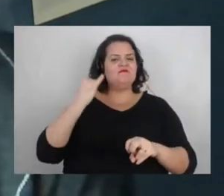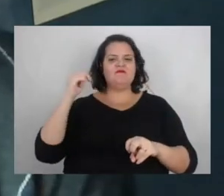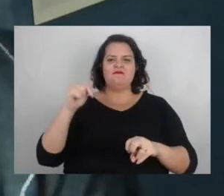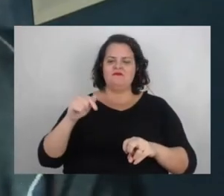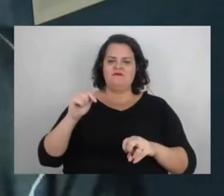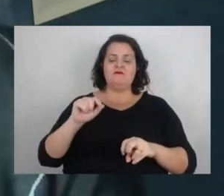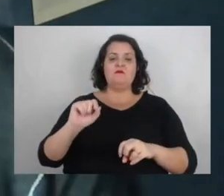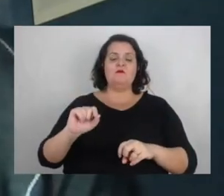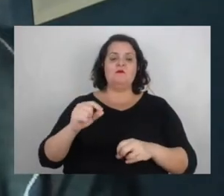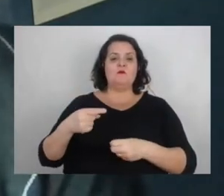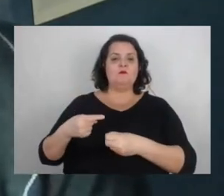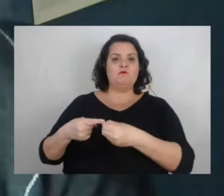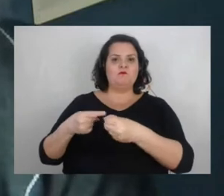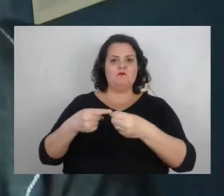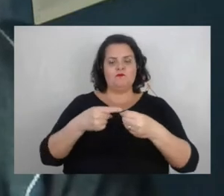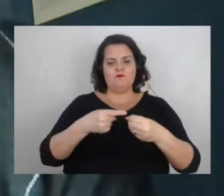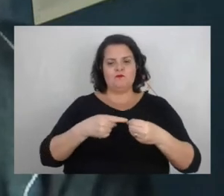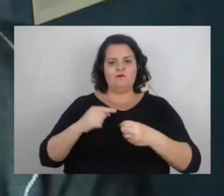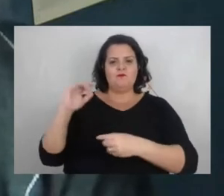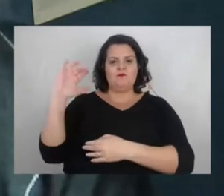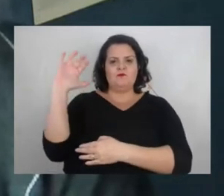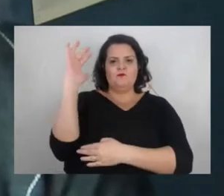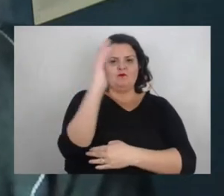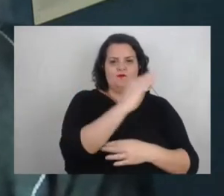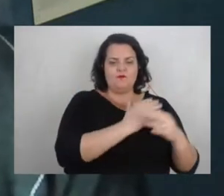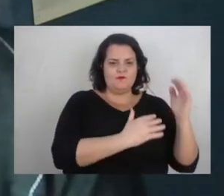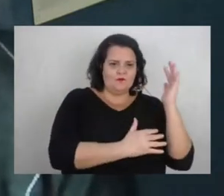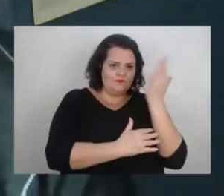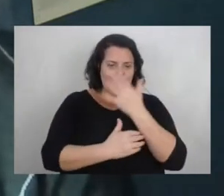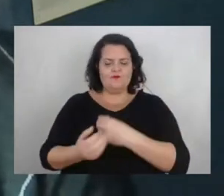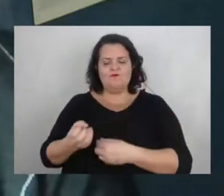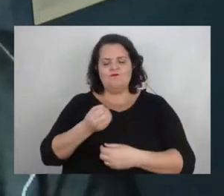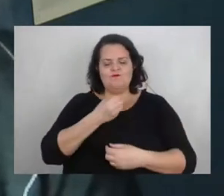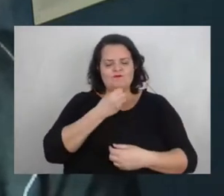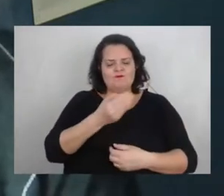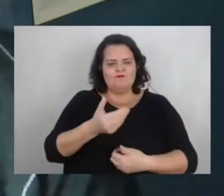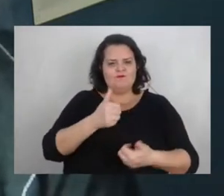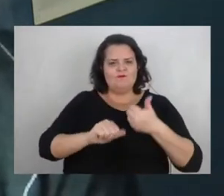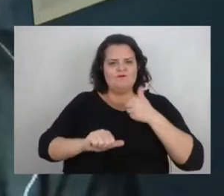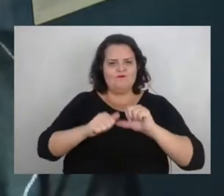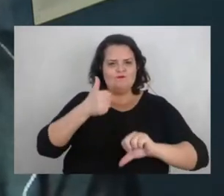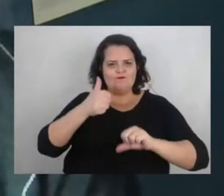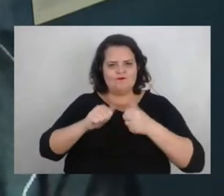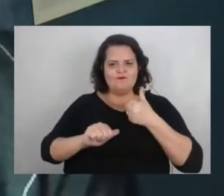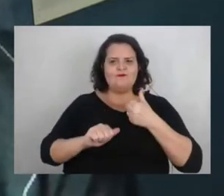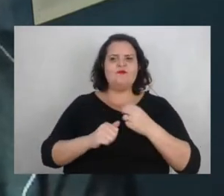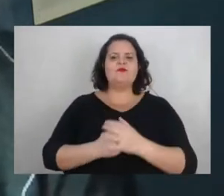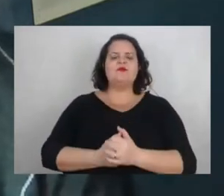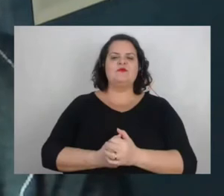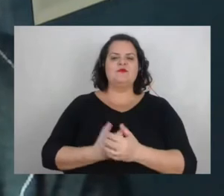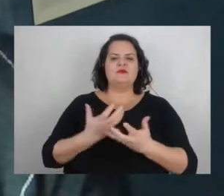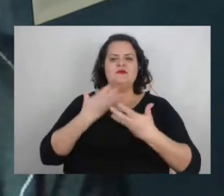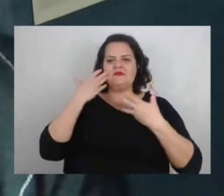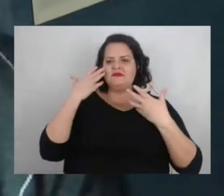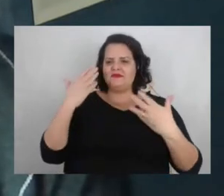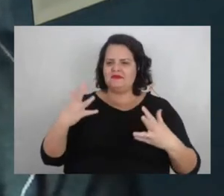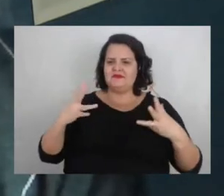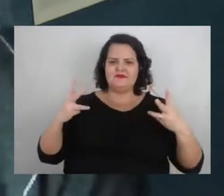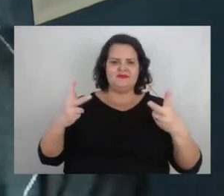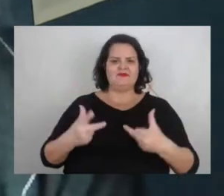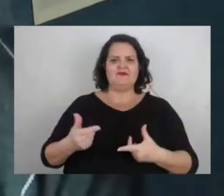cidades, meio ambiente, promoção do bem-estar. Então, gostaria, antes de mais nada, agradecer a